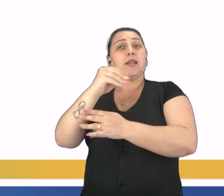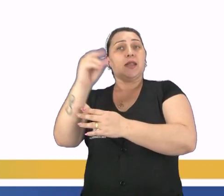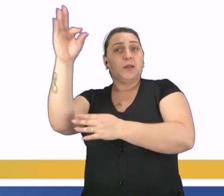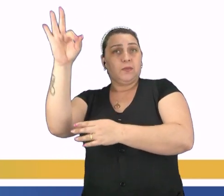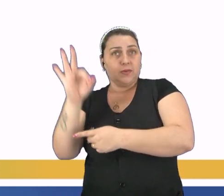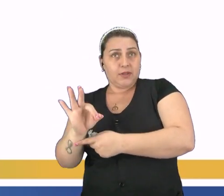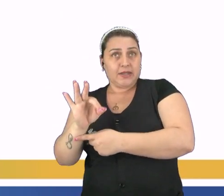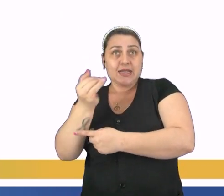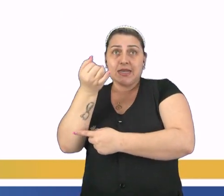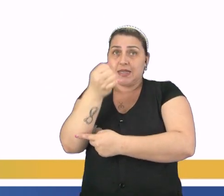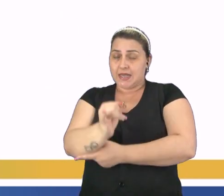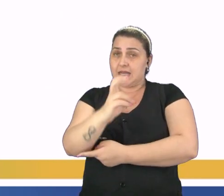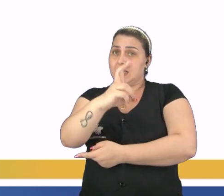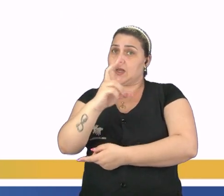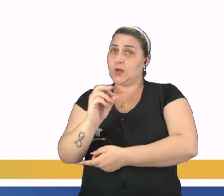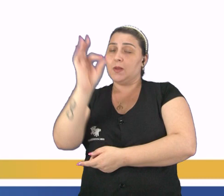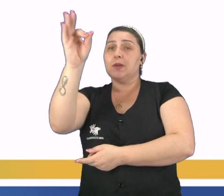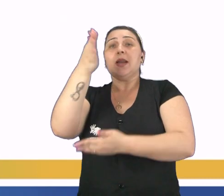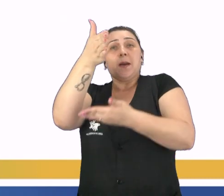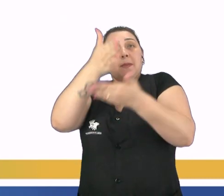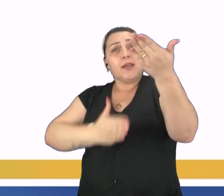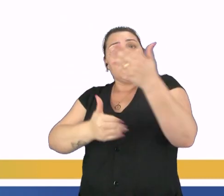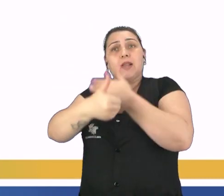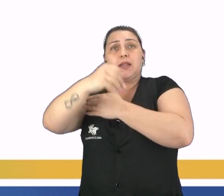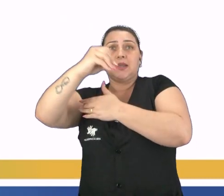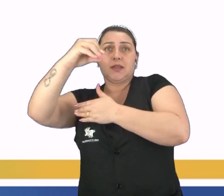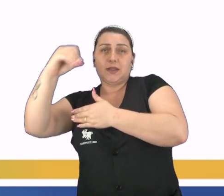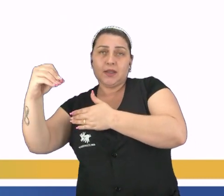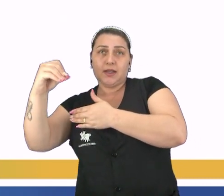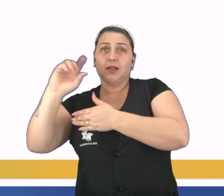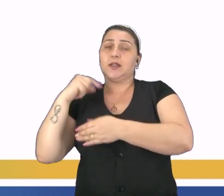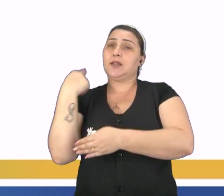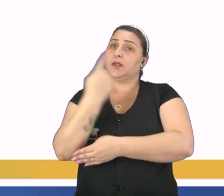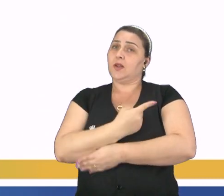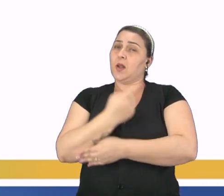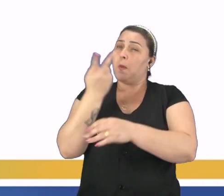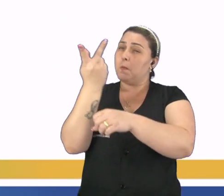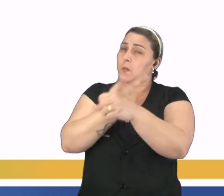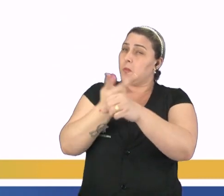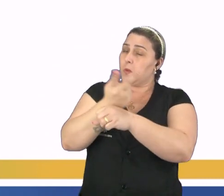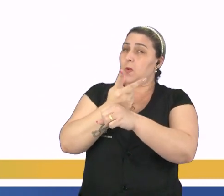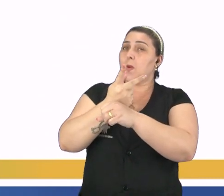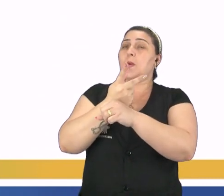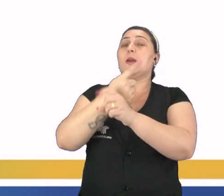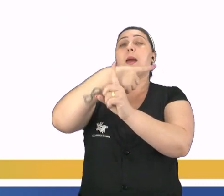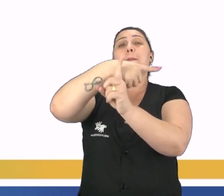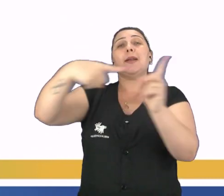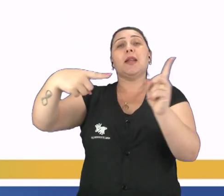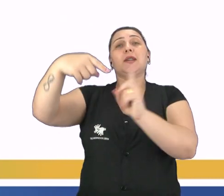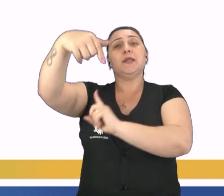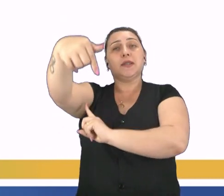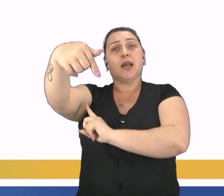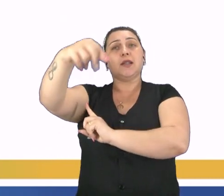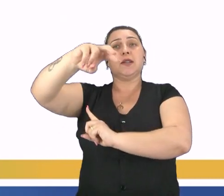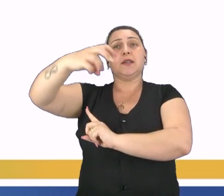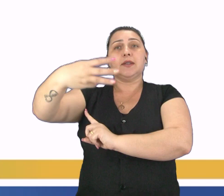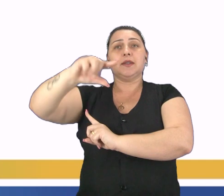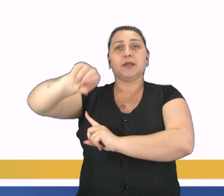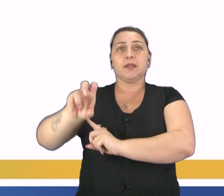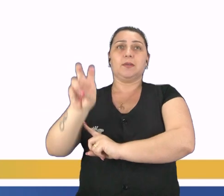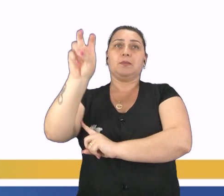100%. Se 50% é a metade de 100, então nós estamos procurando a metade de 7, que vai